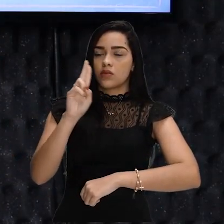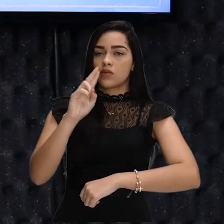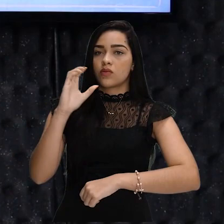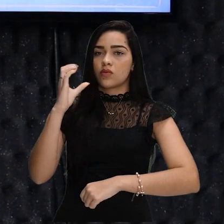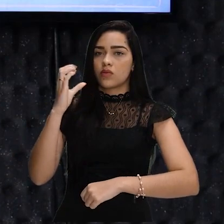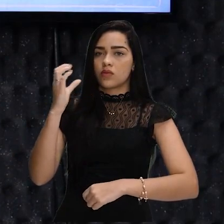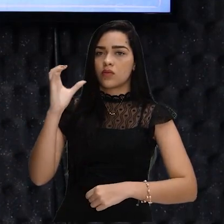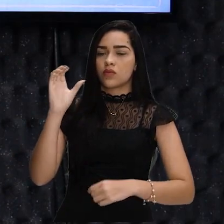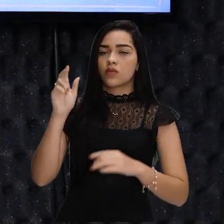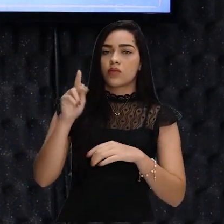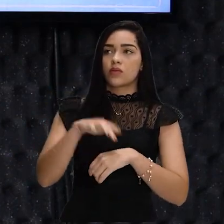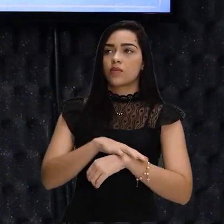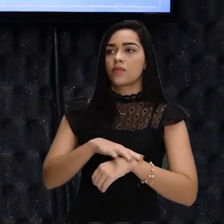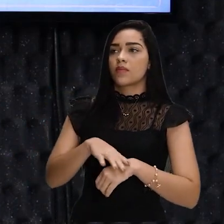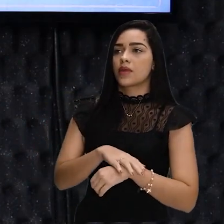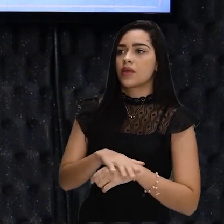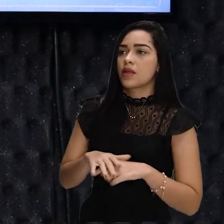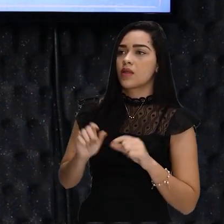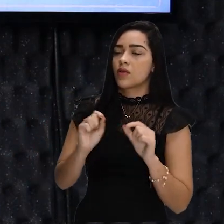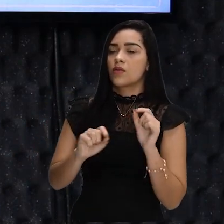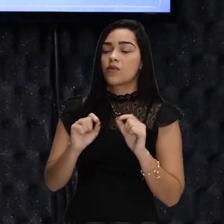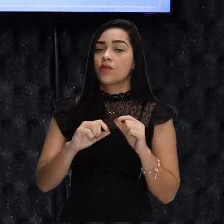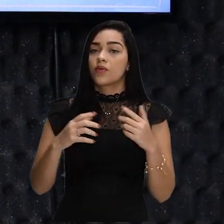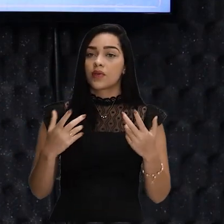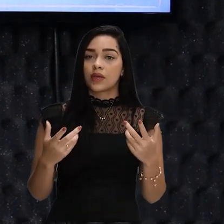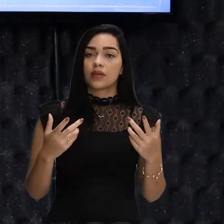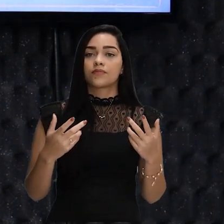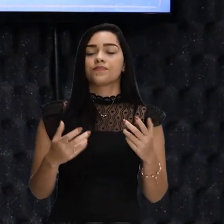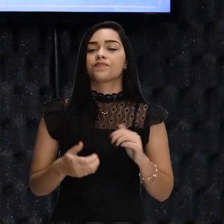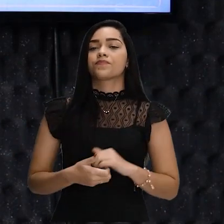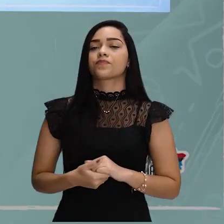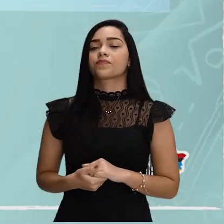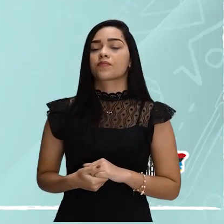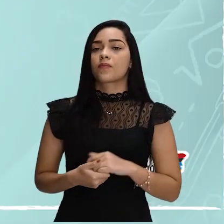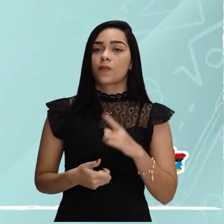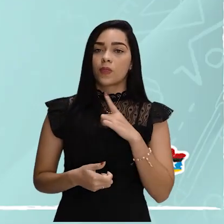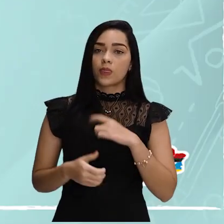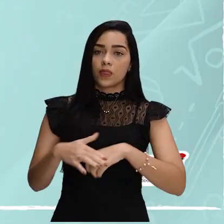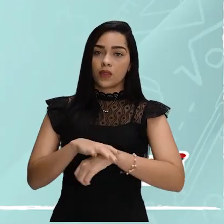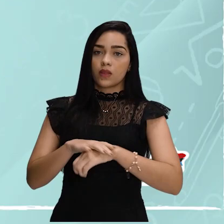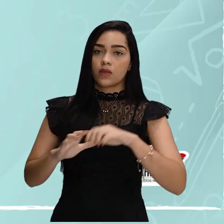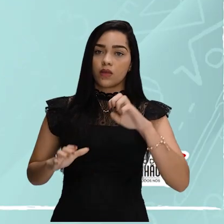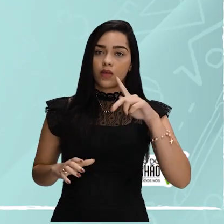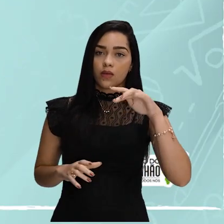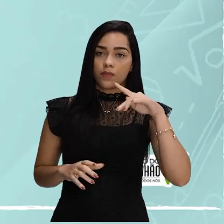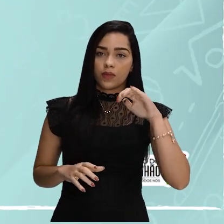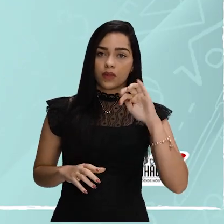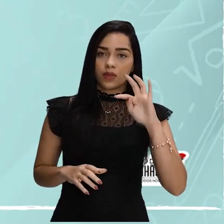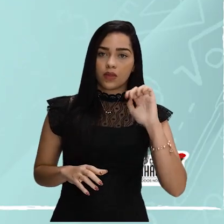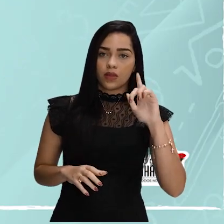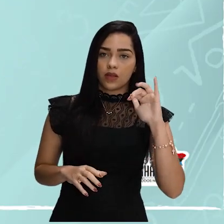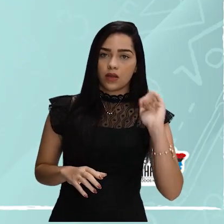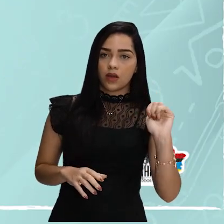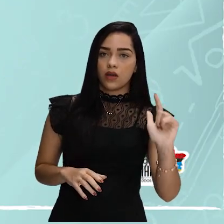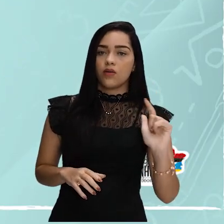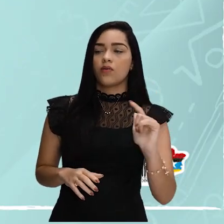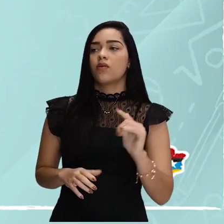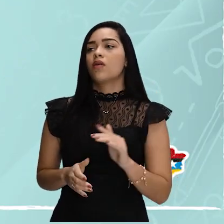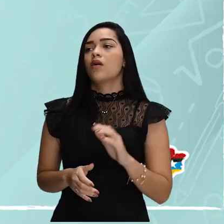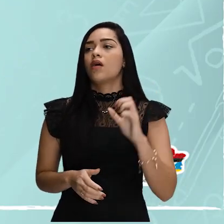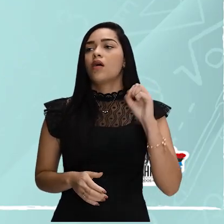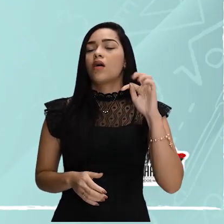nome científico da pele ela vai ser formada por um tecido epitelial,